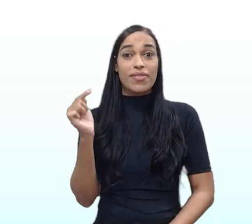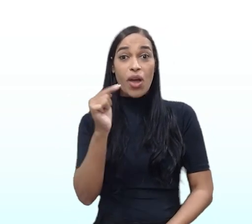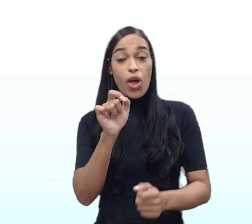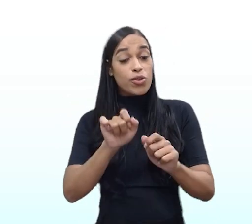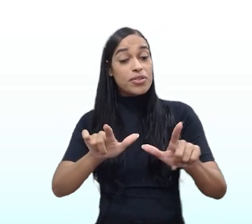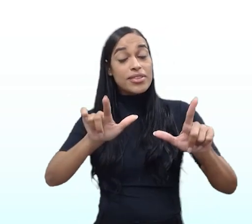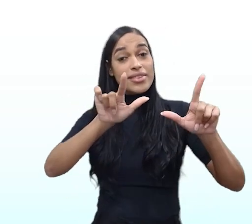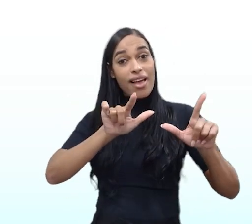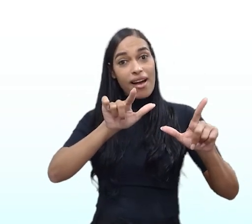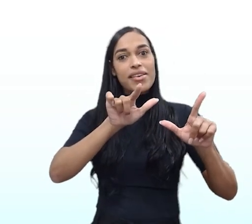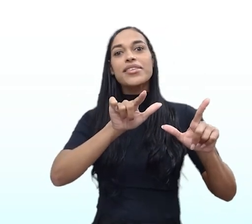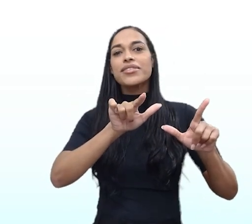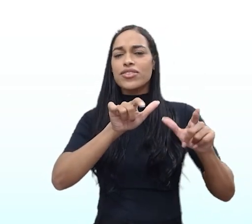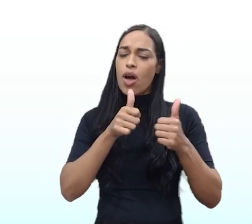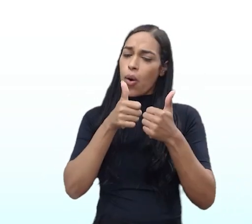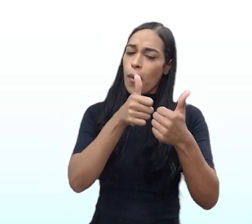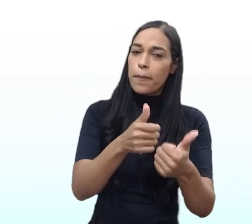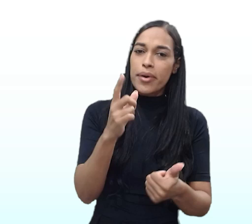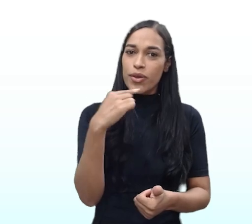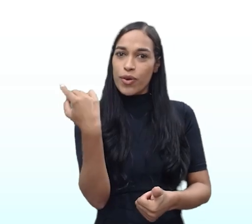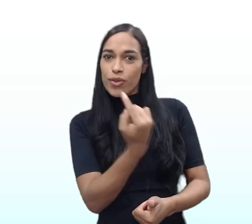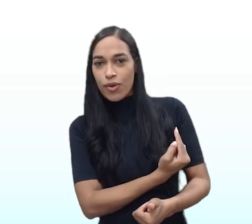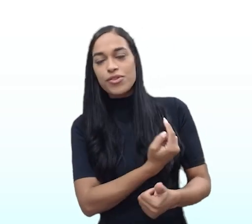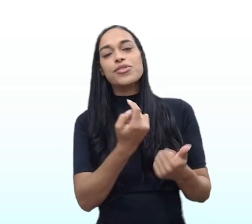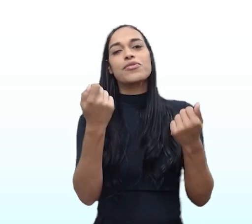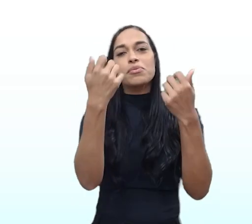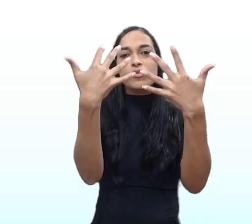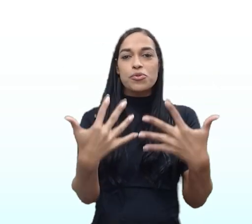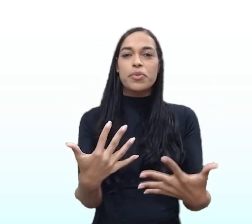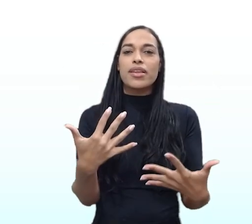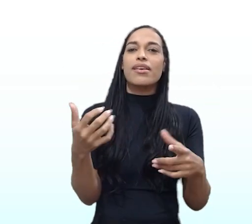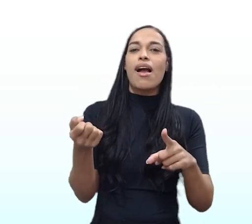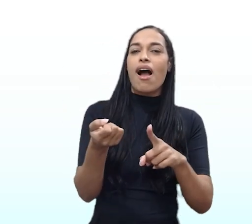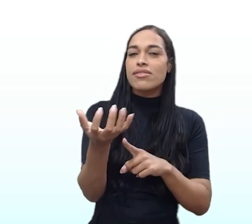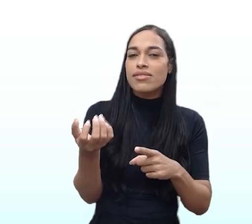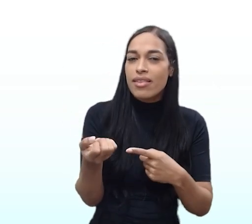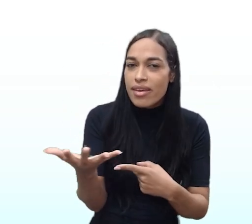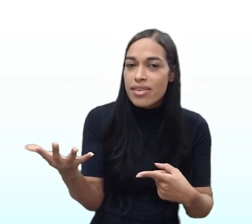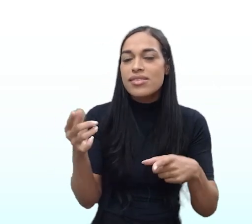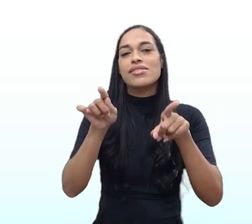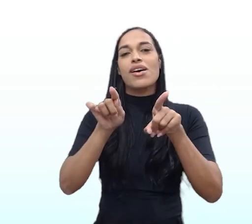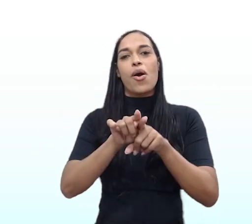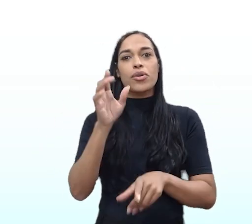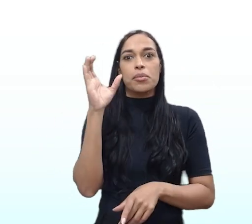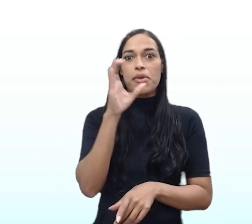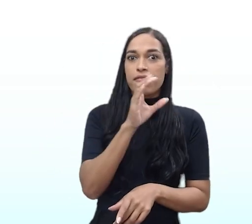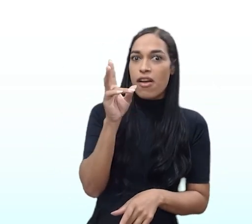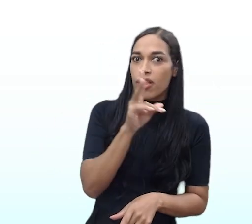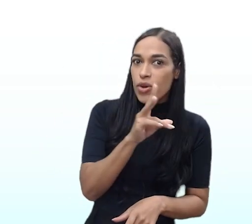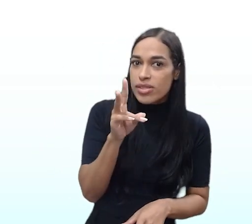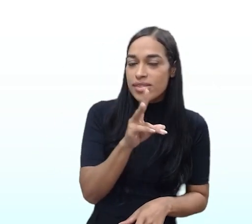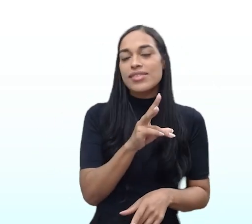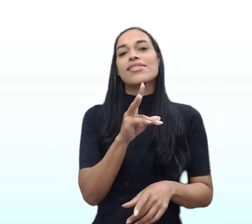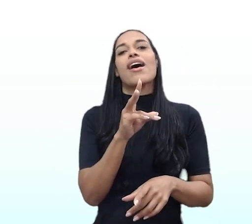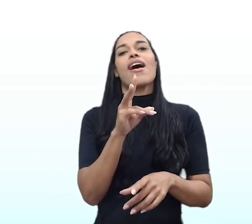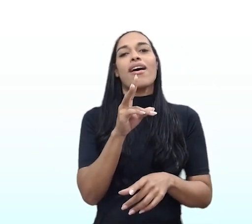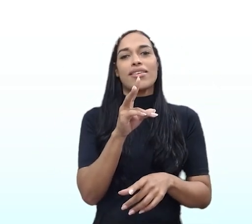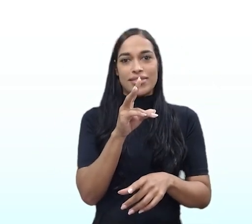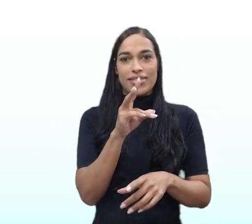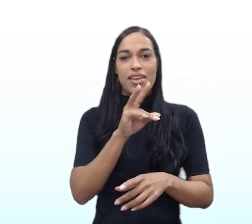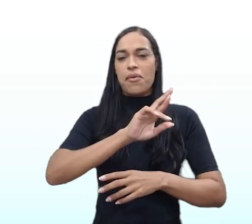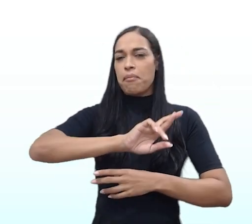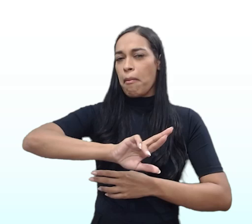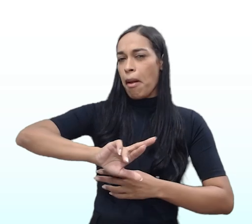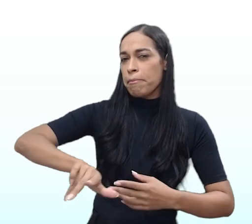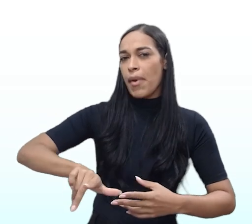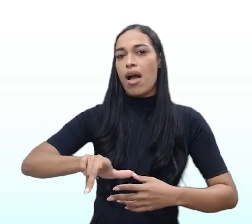com vocês, acompanhem conosco que nós vamos falar de aceleração, nós vamos falar de velocidade, densidade, escala, vamos falar